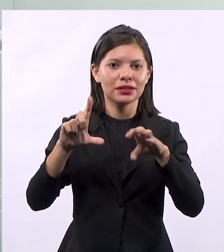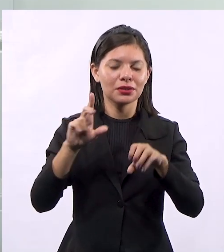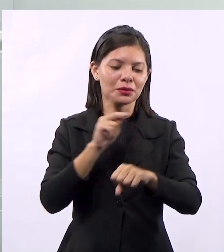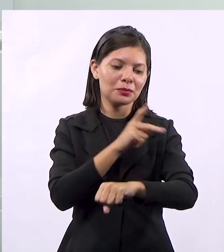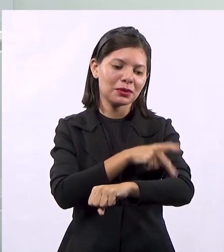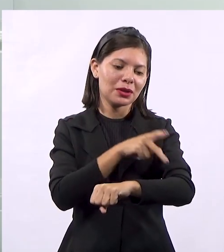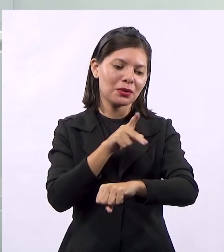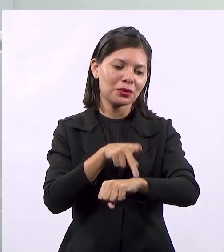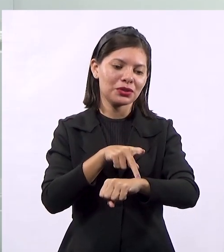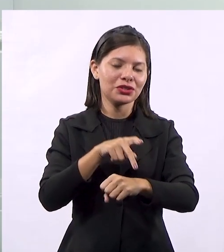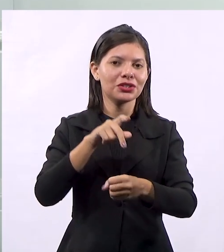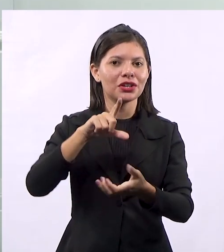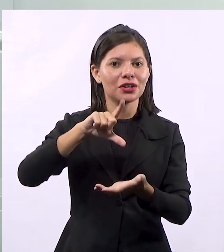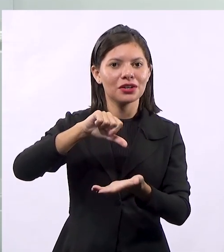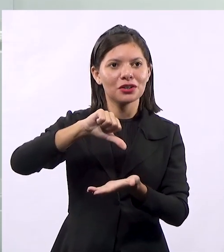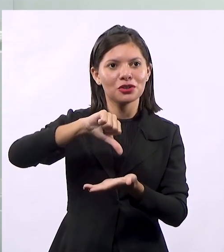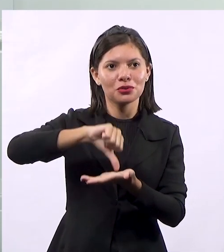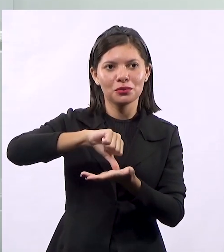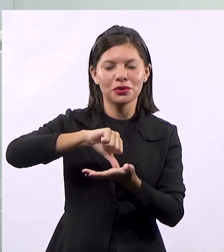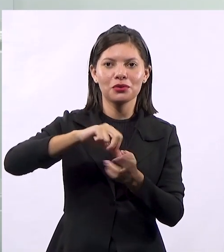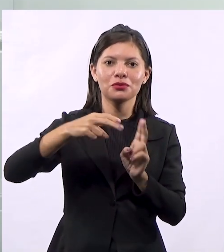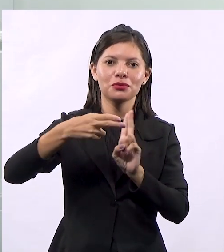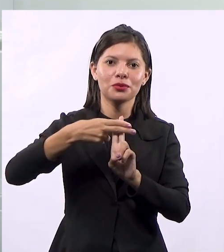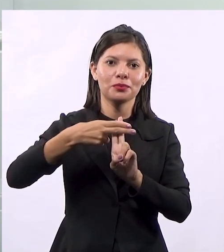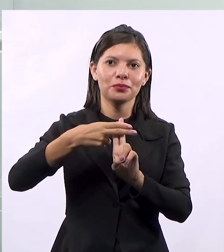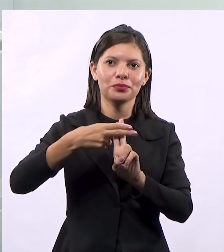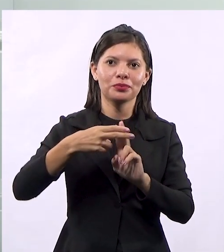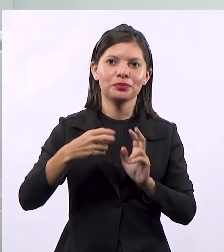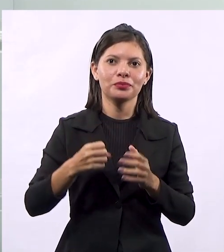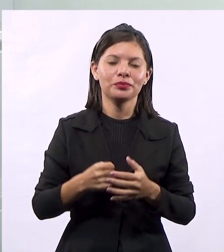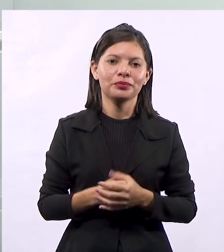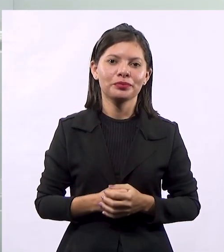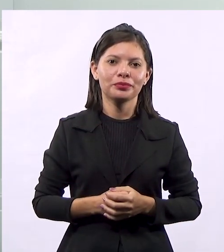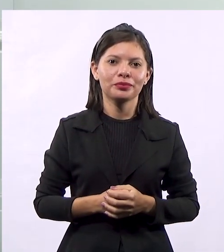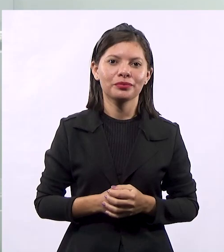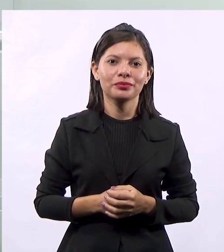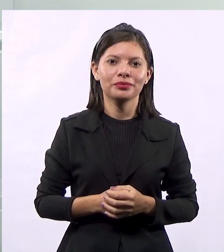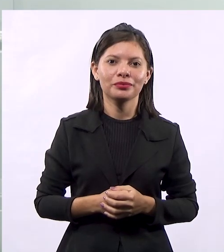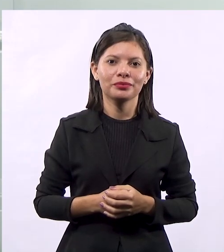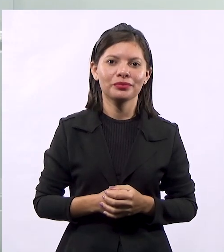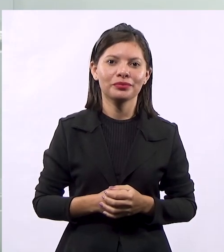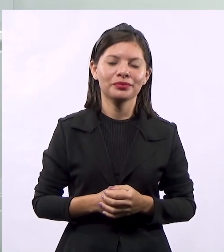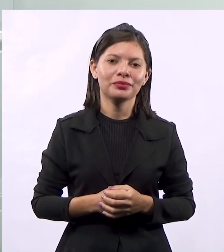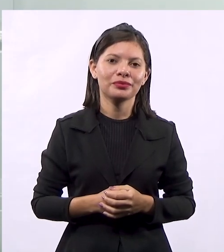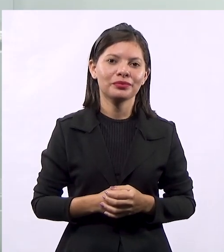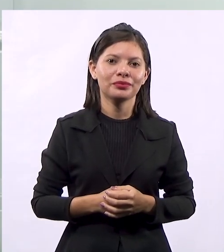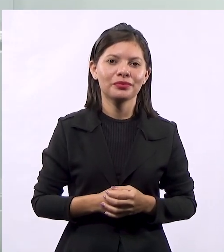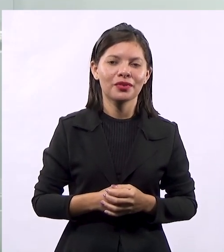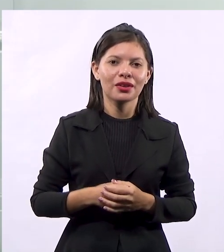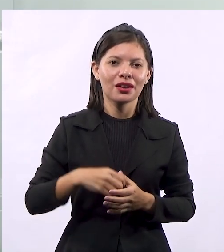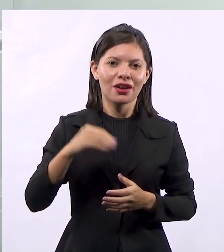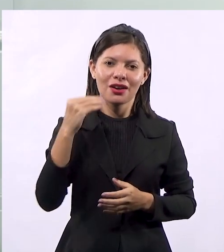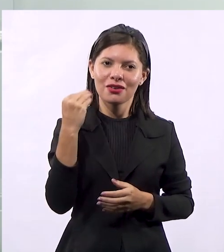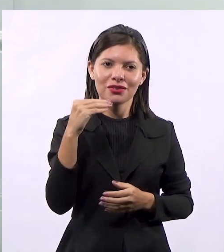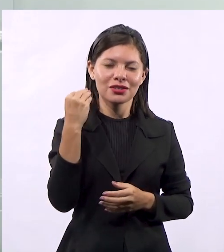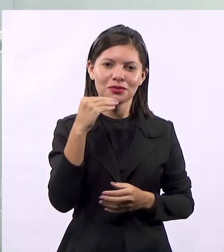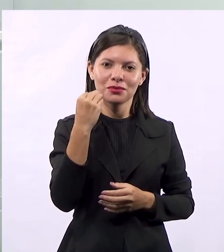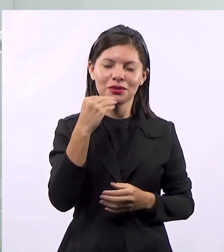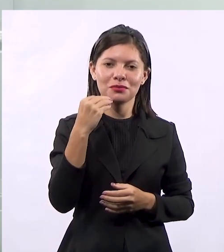do curso de Licenciatura em Pedagogia do Instituto Federal de Educação, Ciência e Tecnologia de